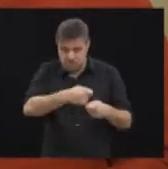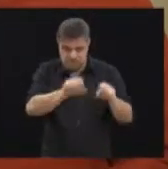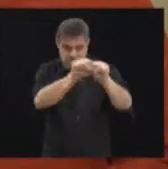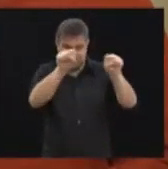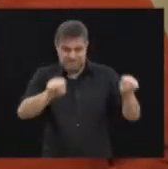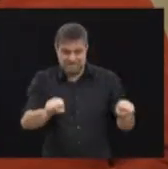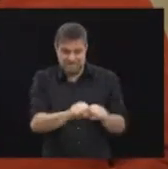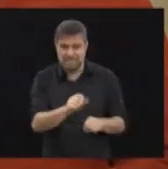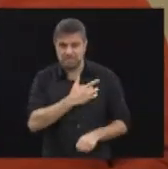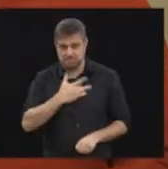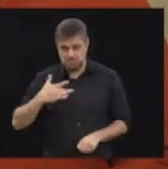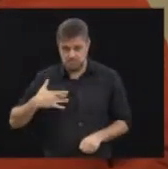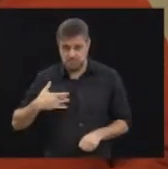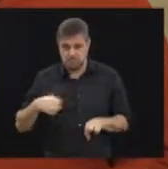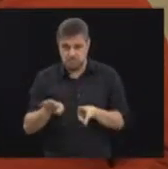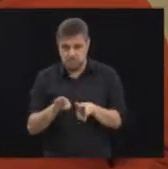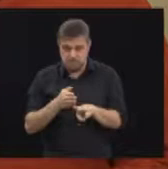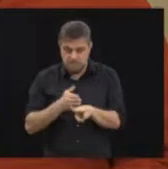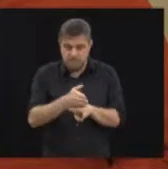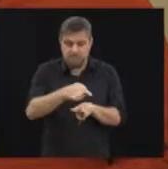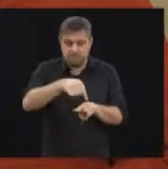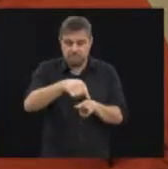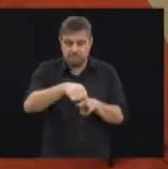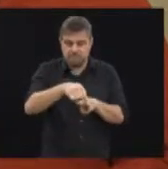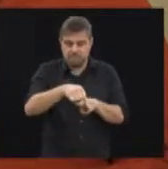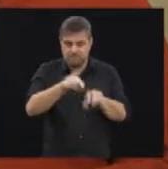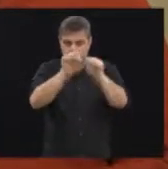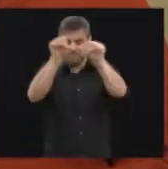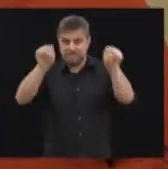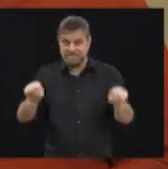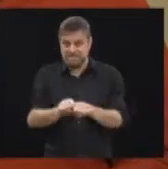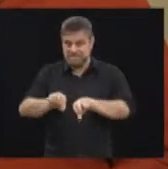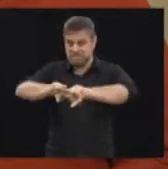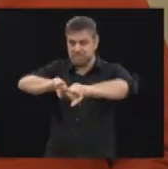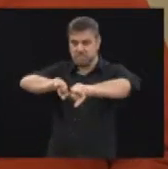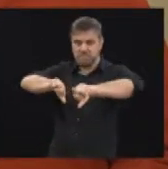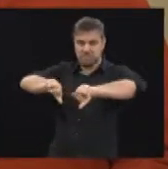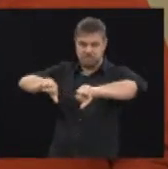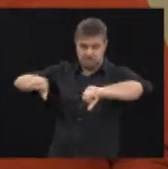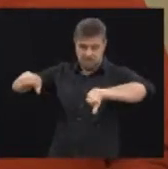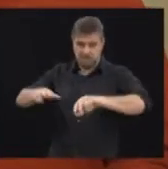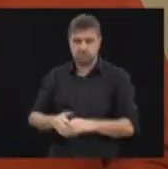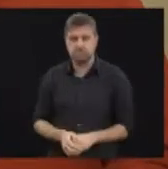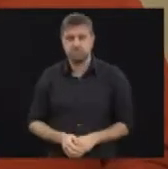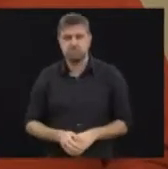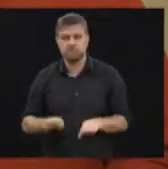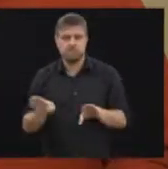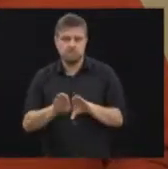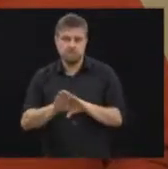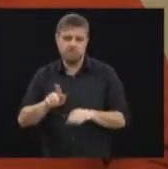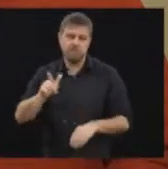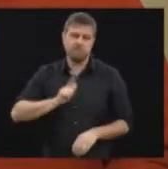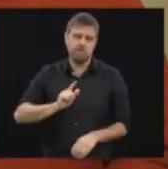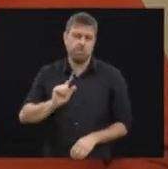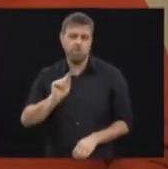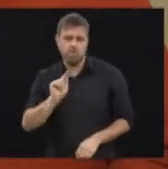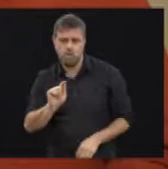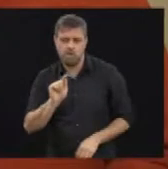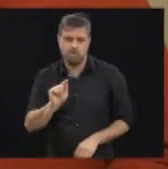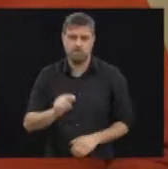né? E a gestão dos sistemas de saúde, não é? Além disso, existe uma